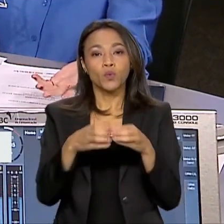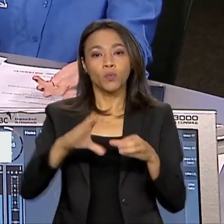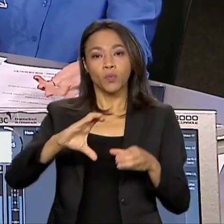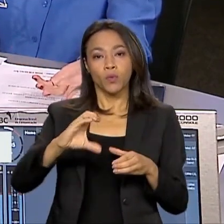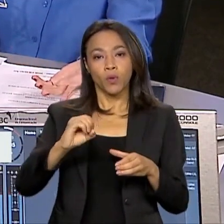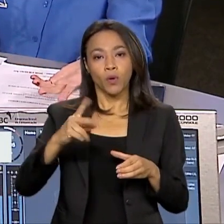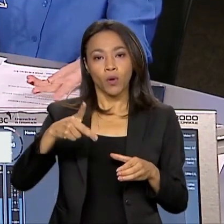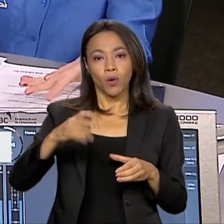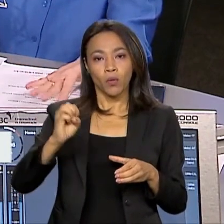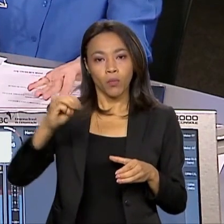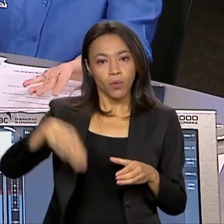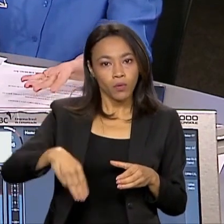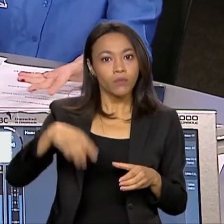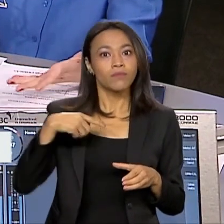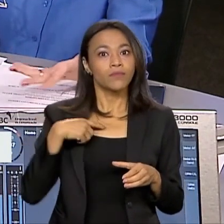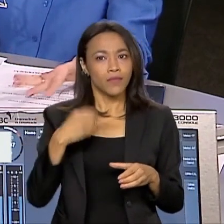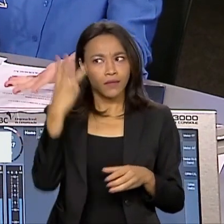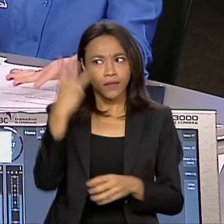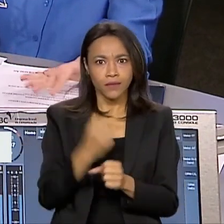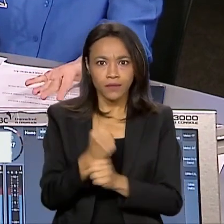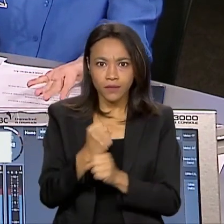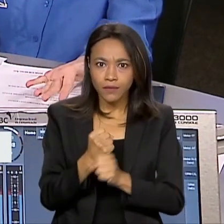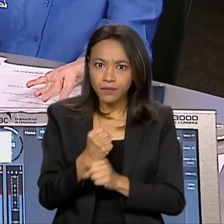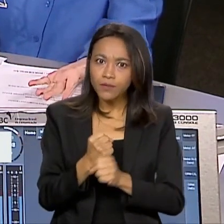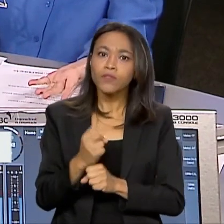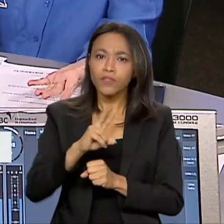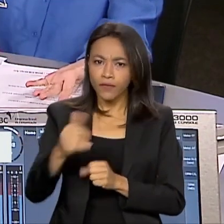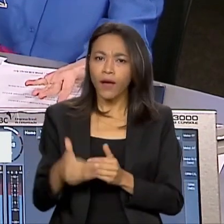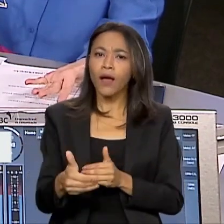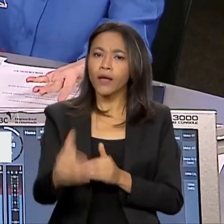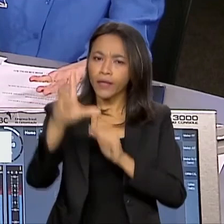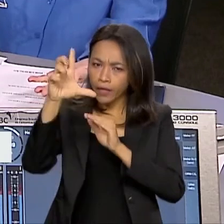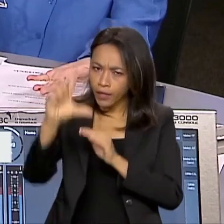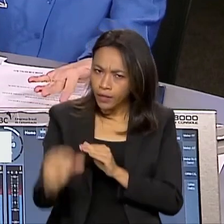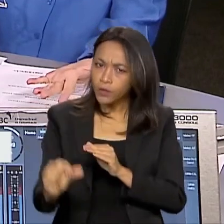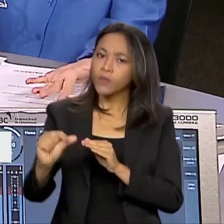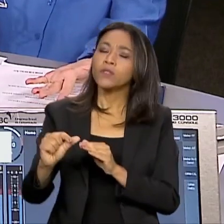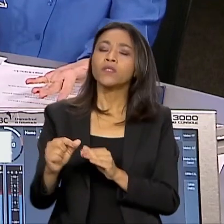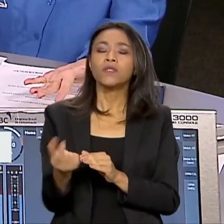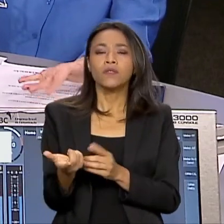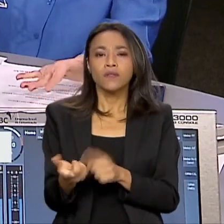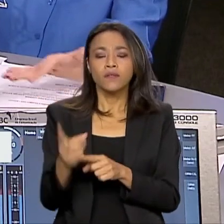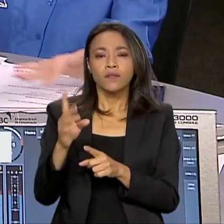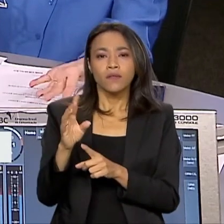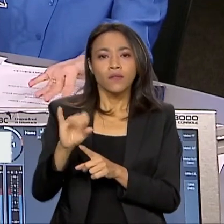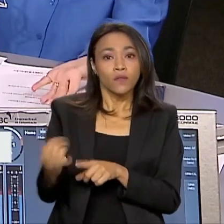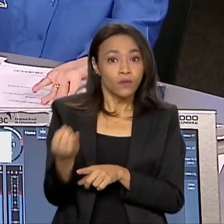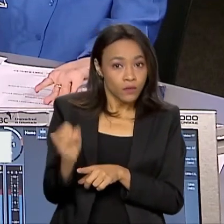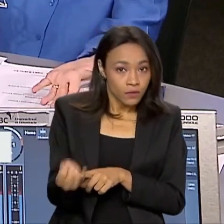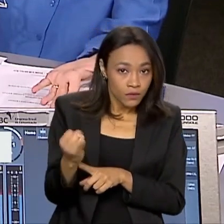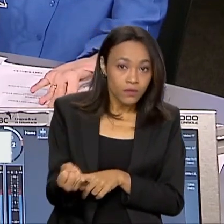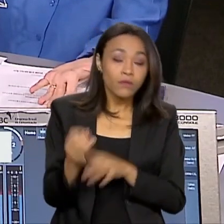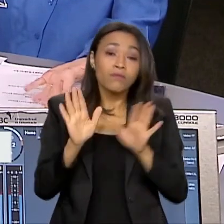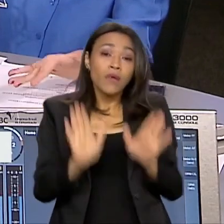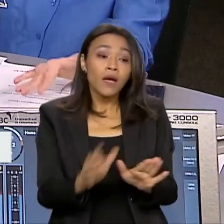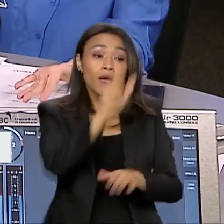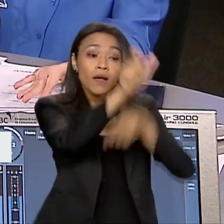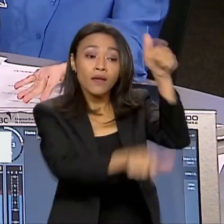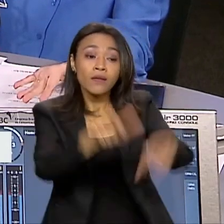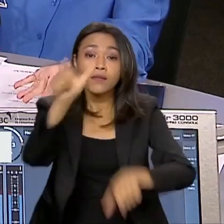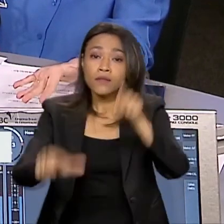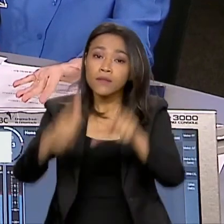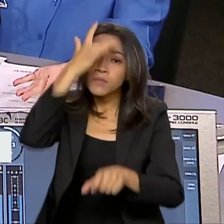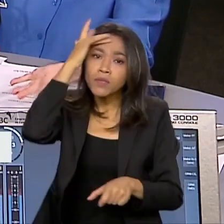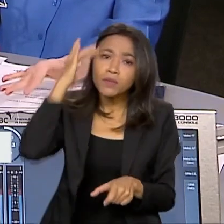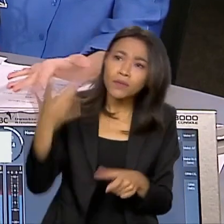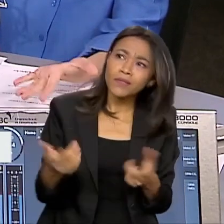em três anos né que o banco central deve reduzir essa taxa Mas no bolso da pessoa comum a gente não